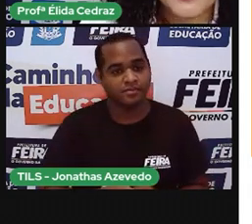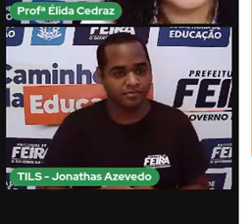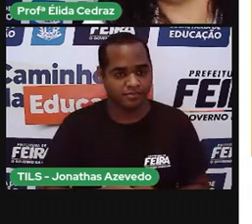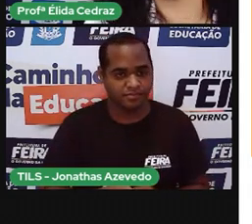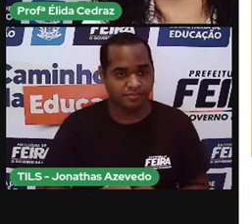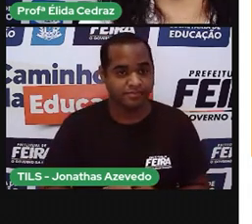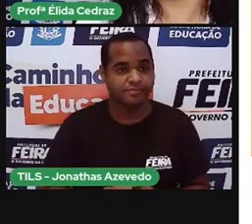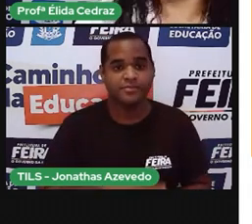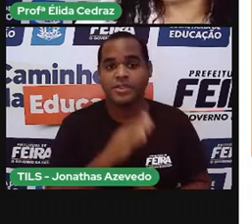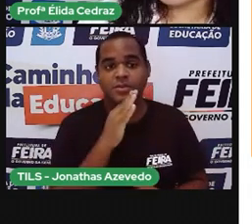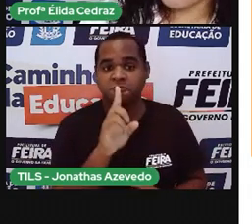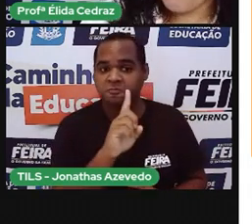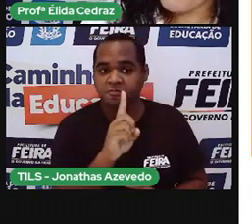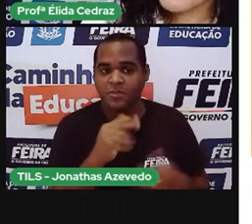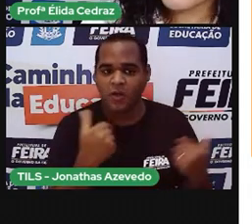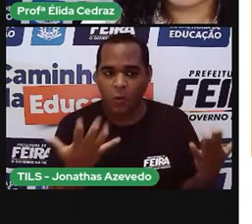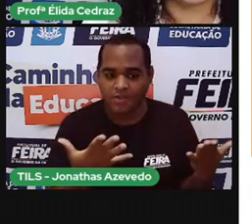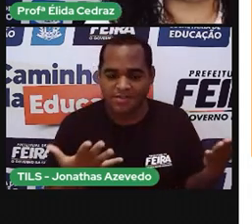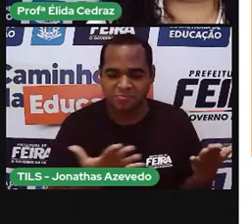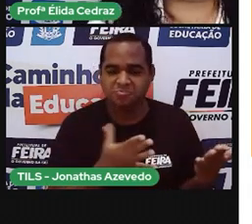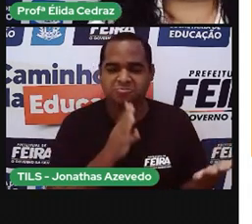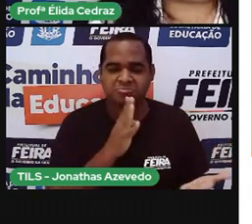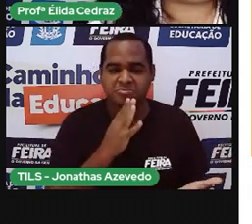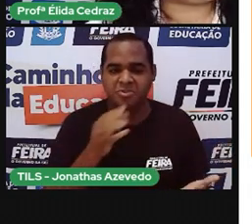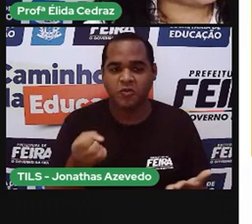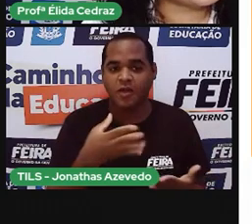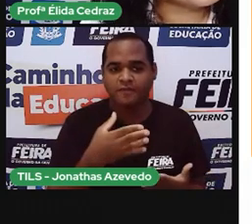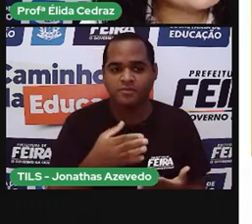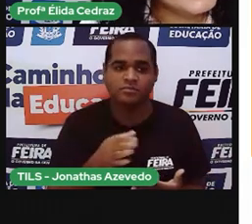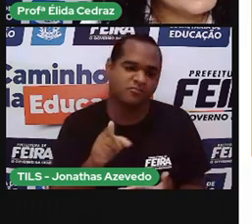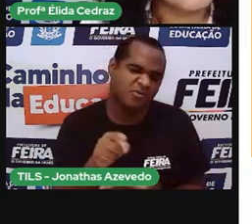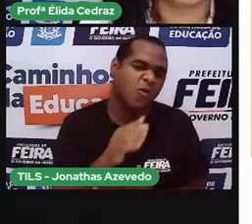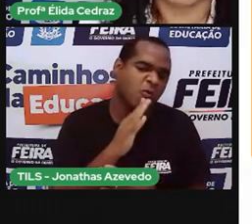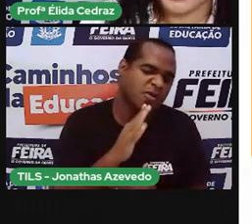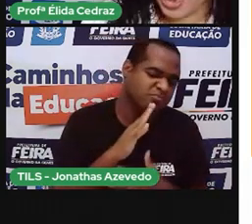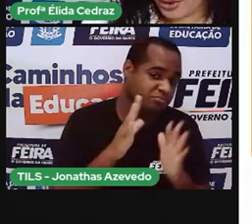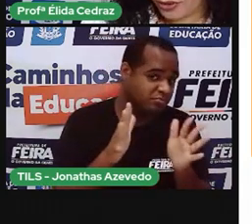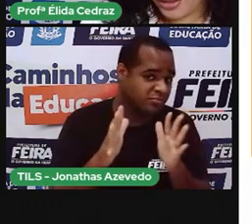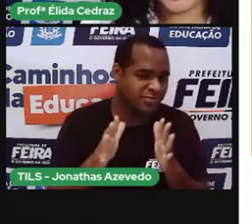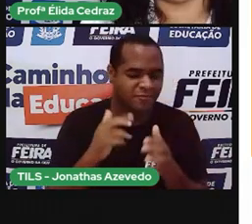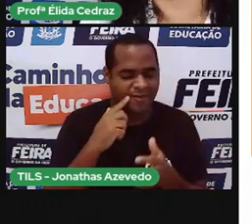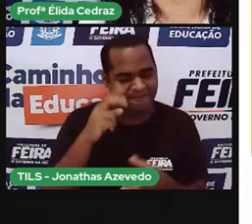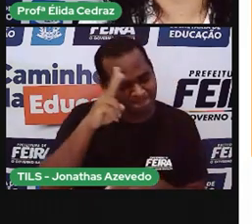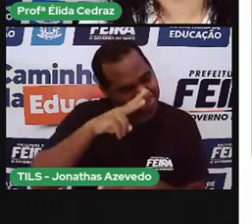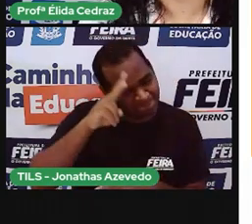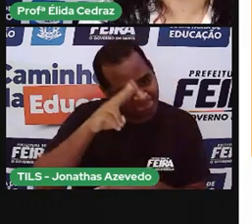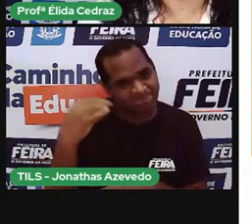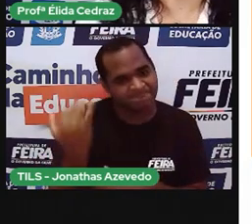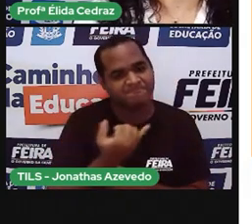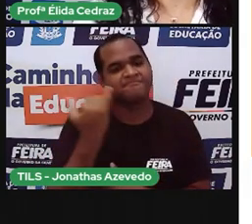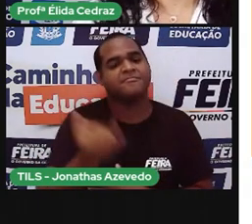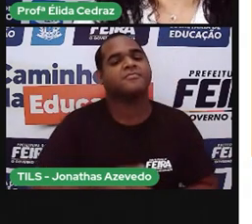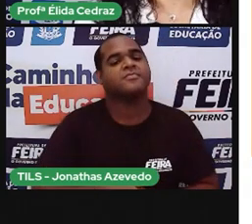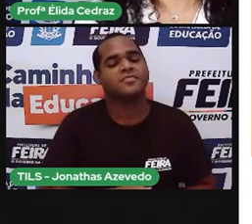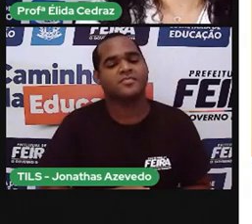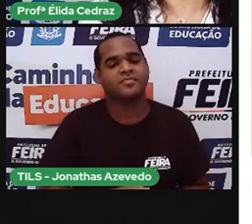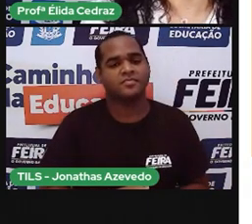Quem não conhece vai conhecer hoje. E quem já conhecia vai recordar.